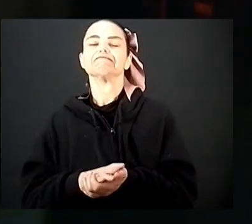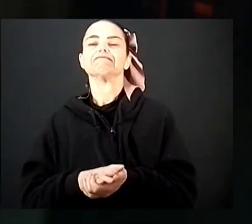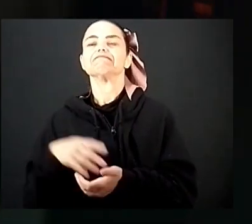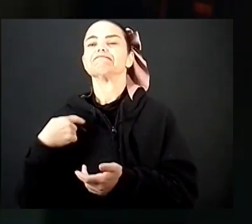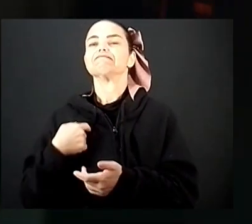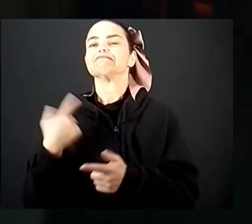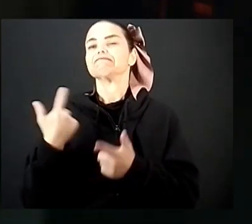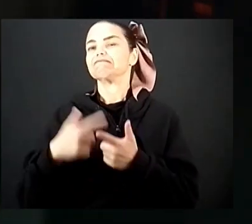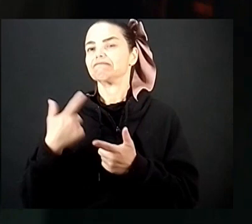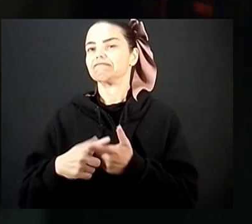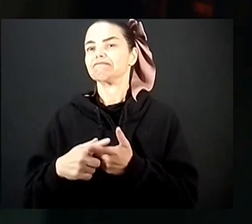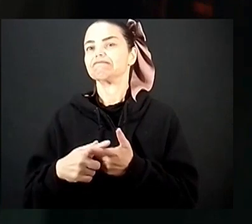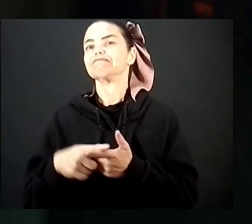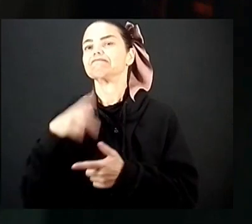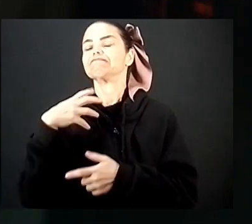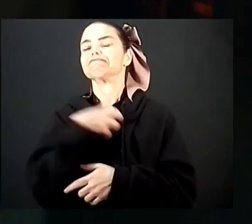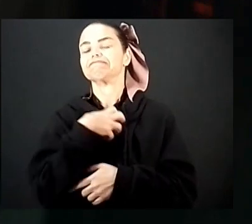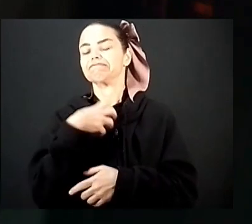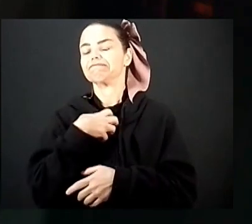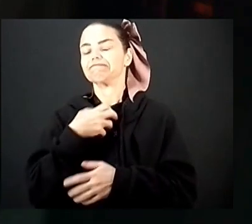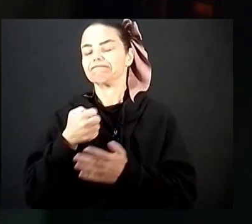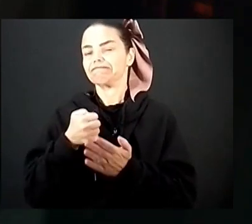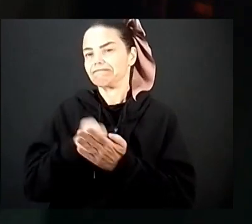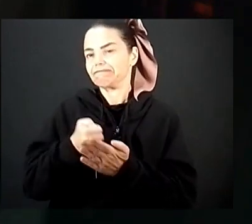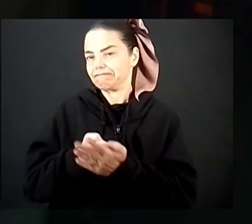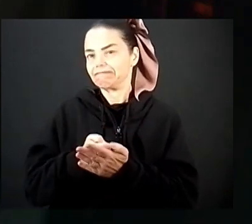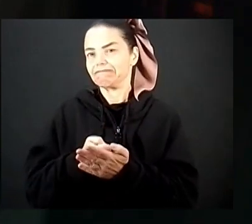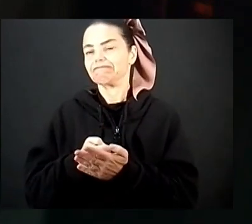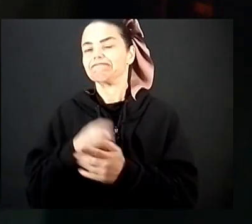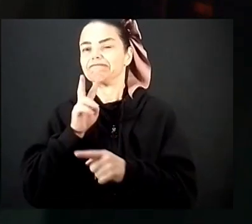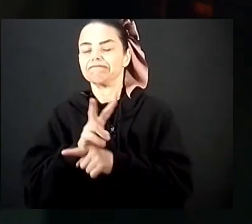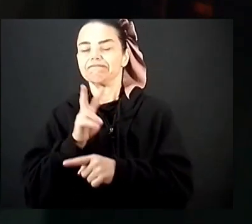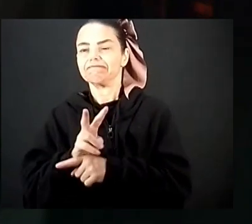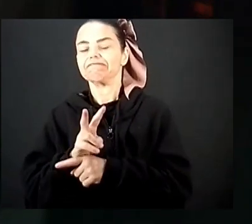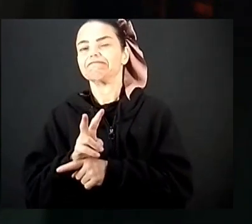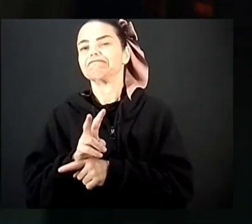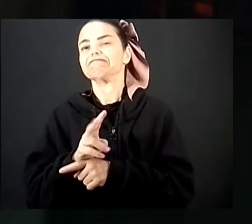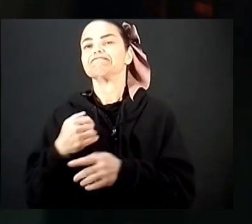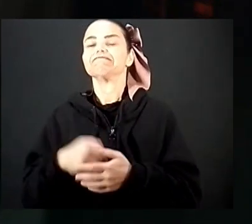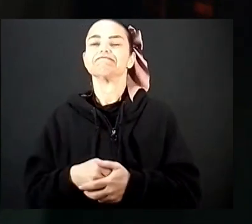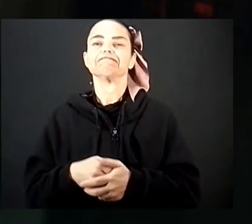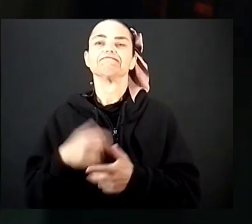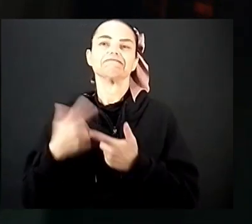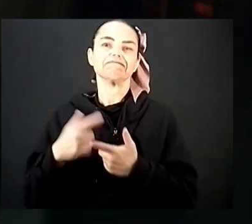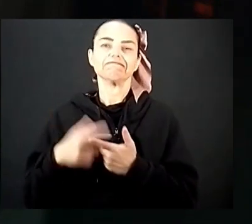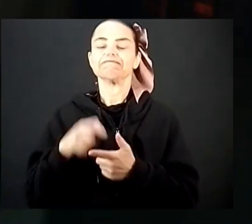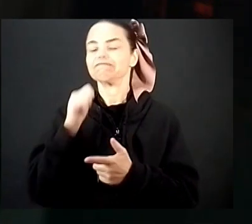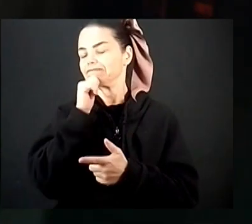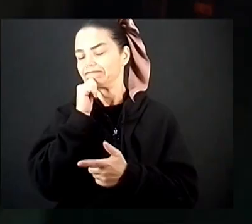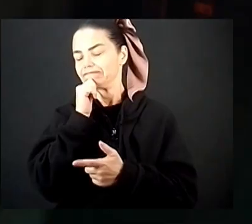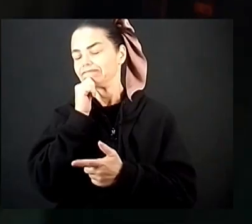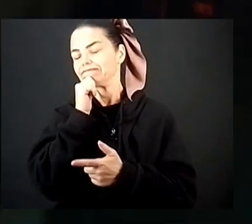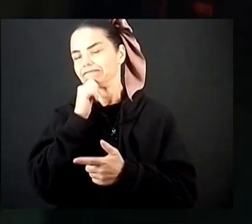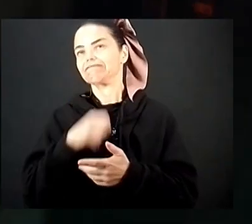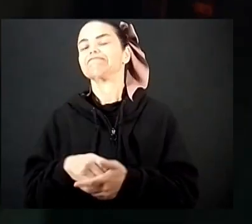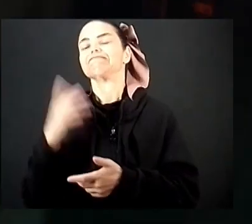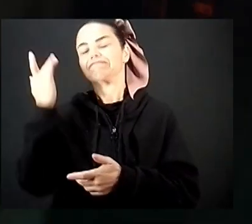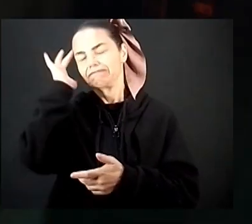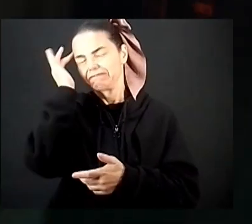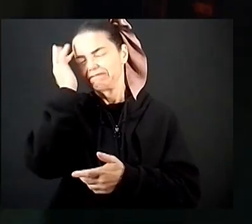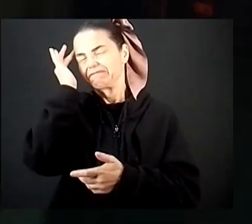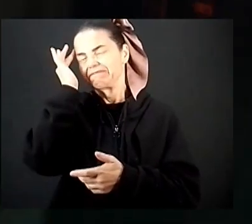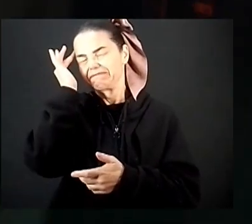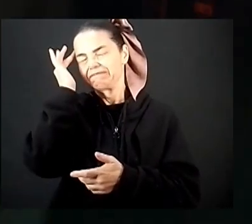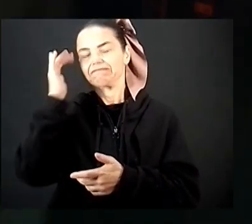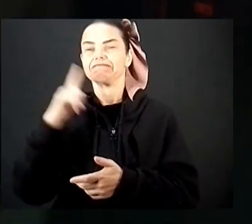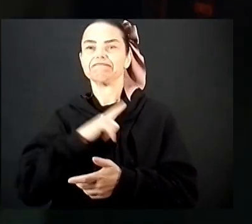ela sente a obrigação de cuidar até o fim, porque ela ainda até no fim ela acha que ela vai ter